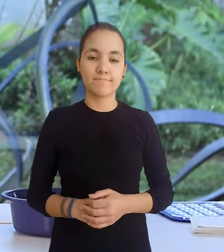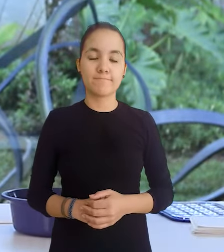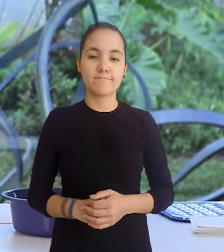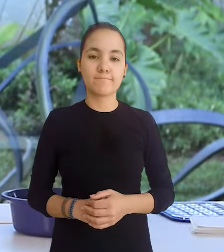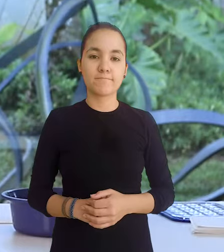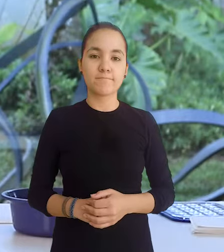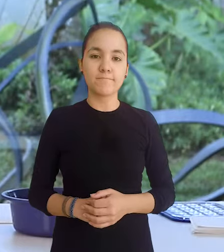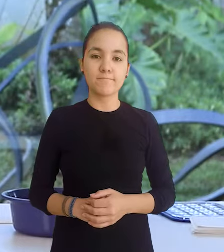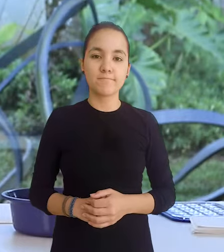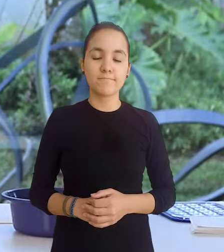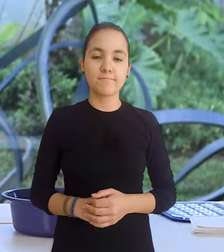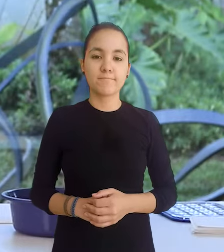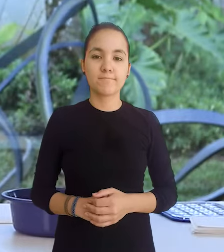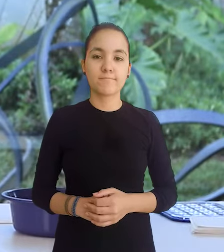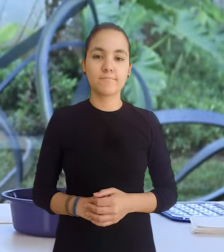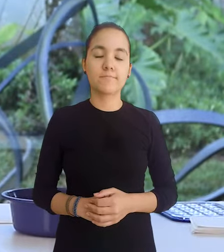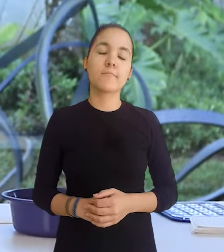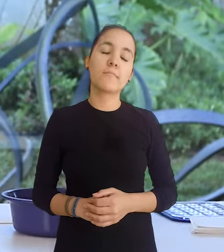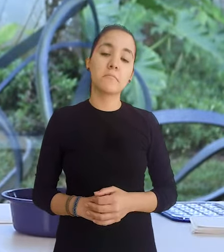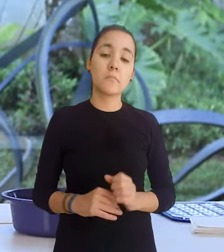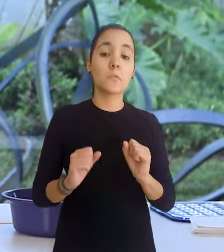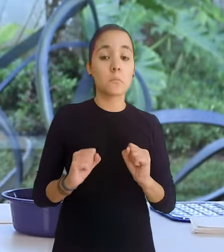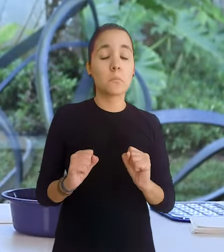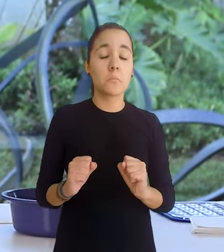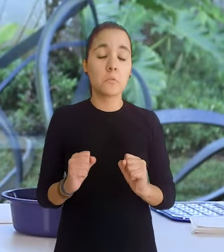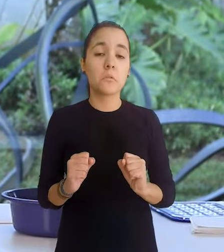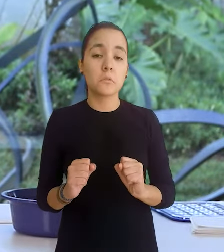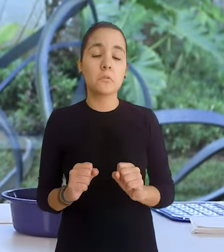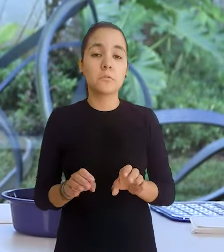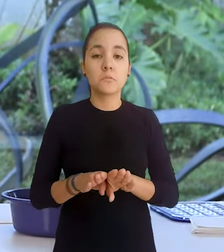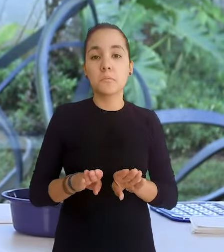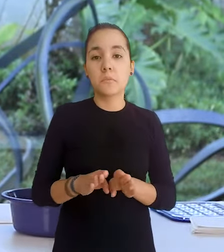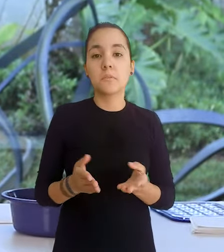uma montagem, você pode propor